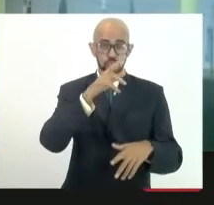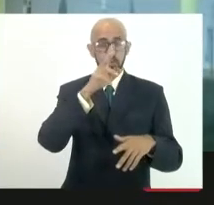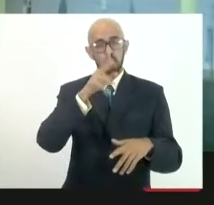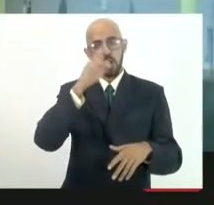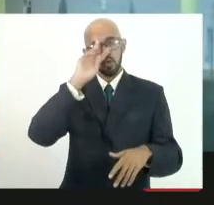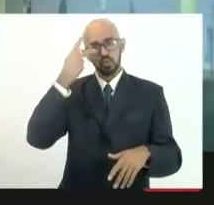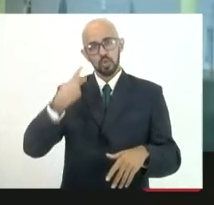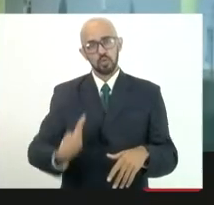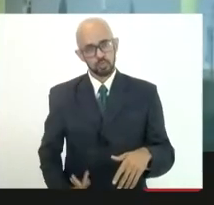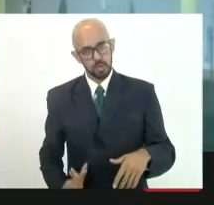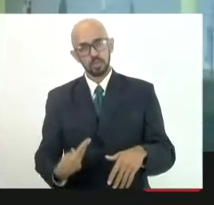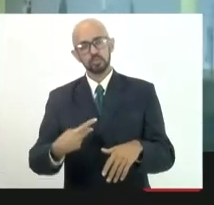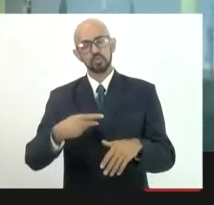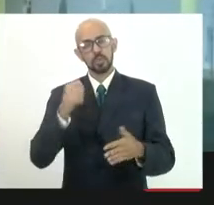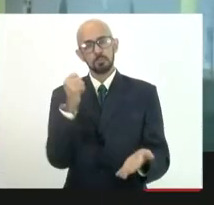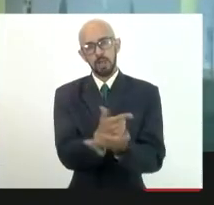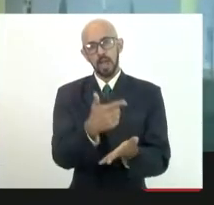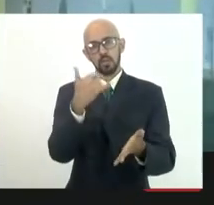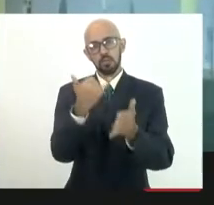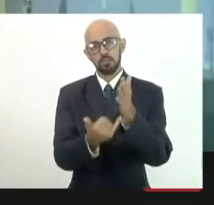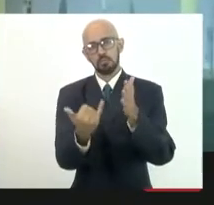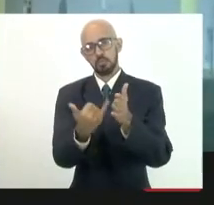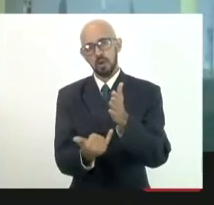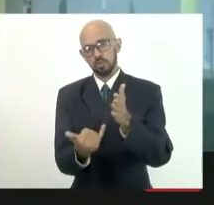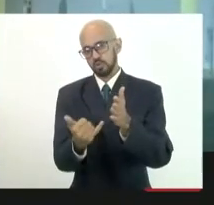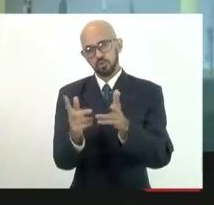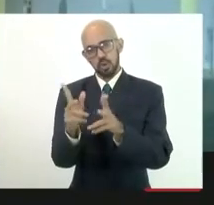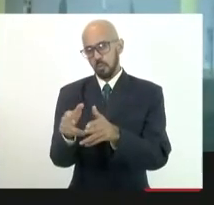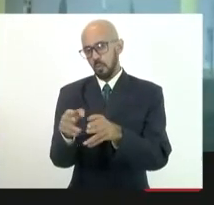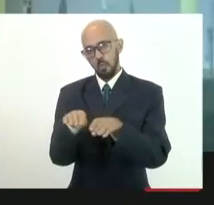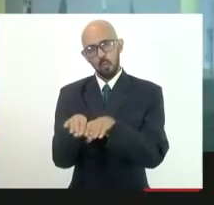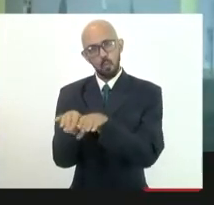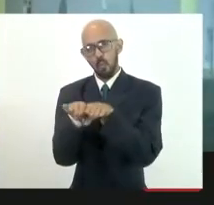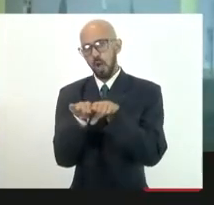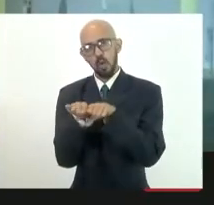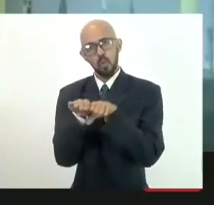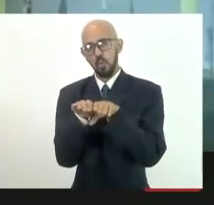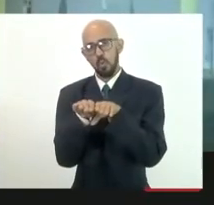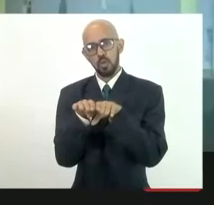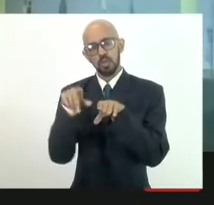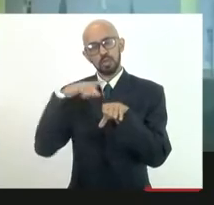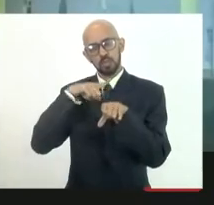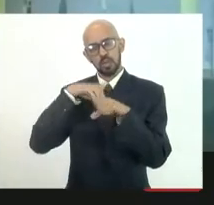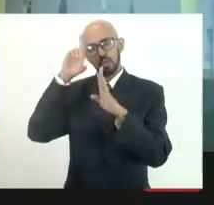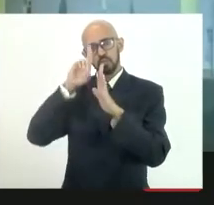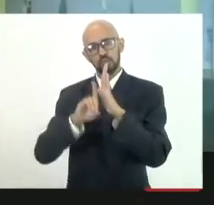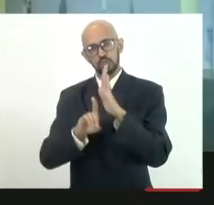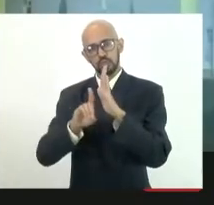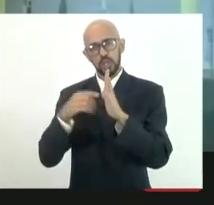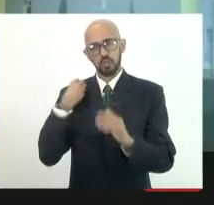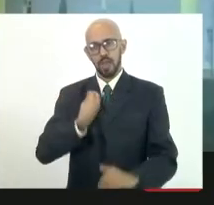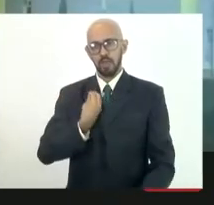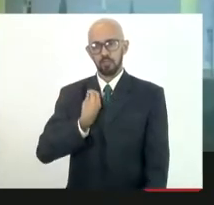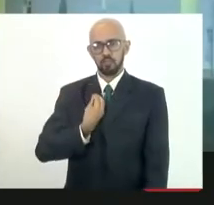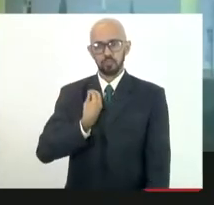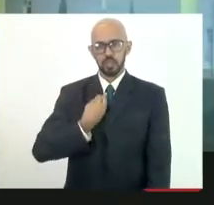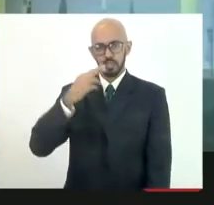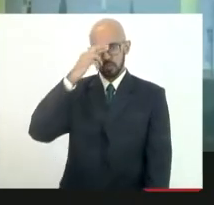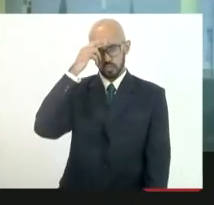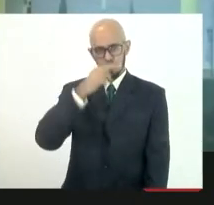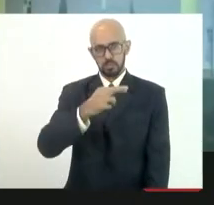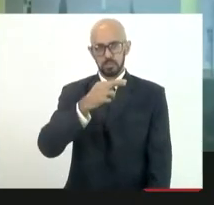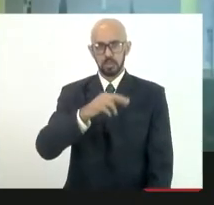como contribuintes e como pessoas que têm o direito à vida e ao